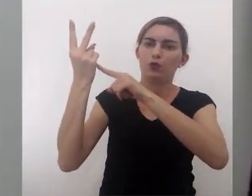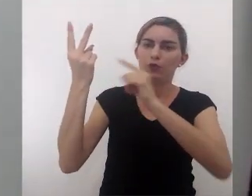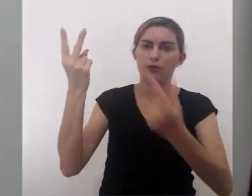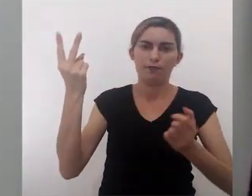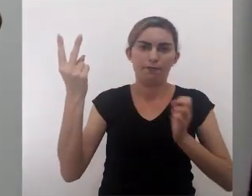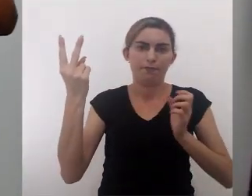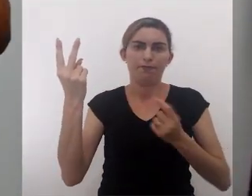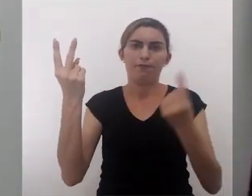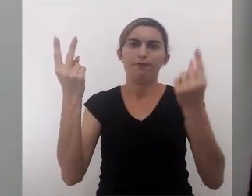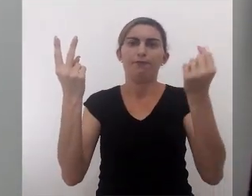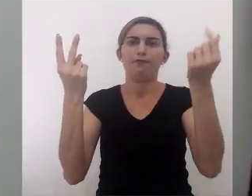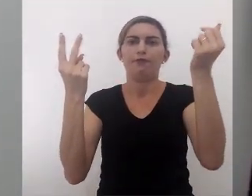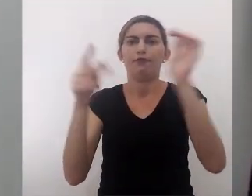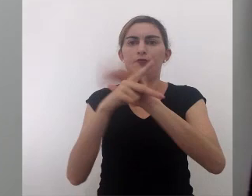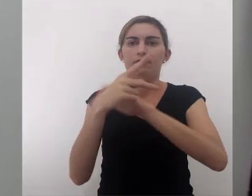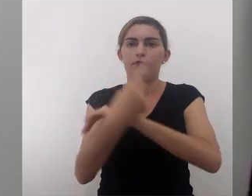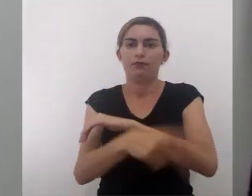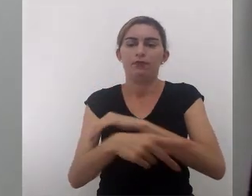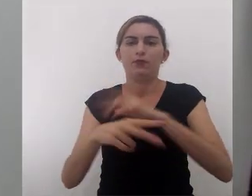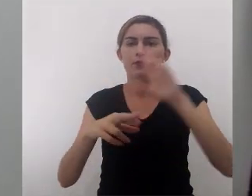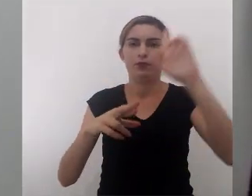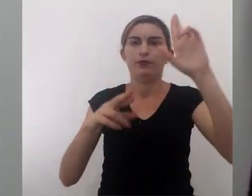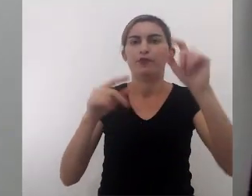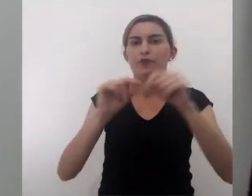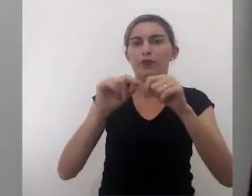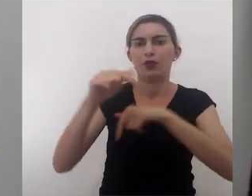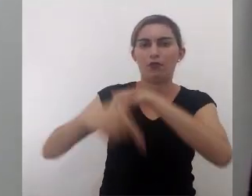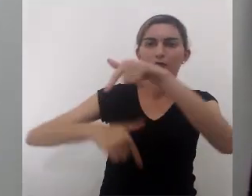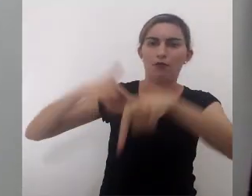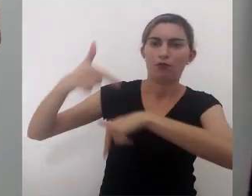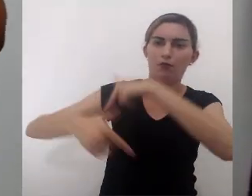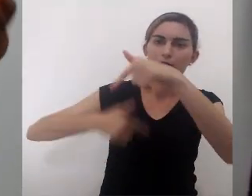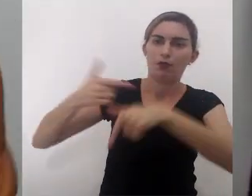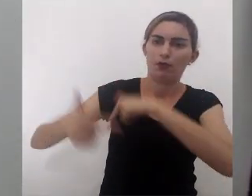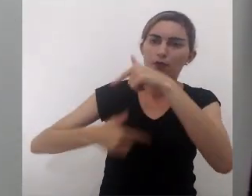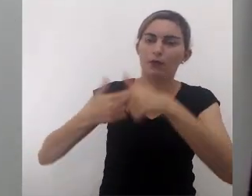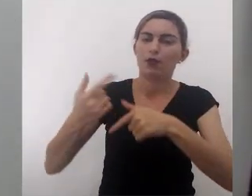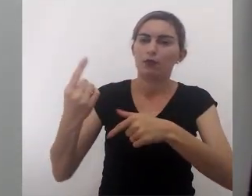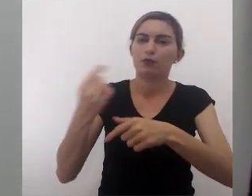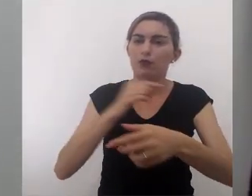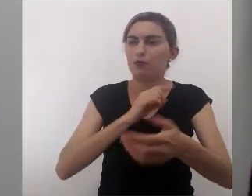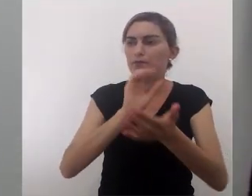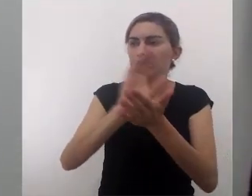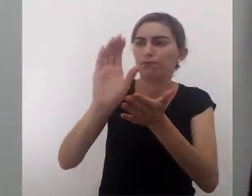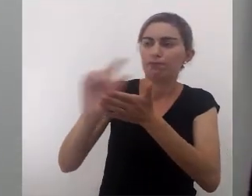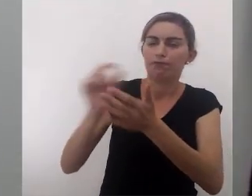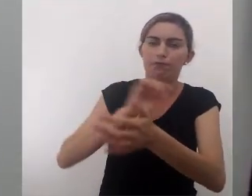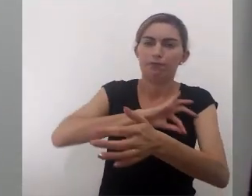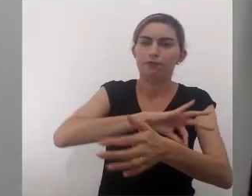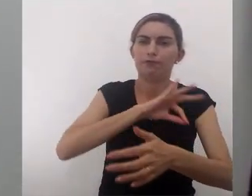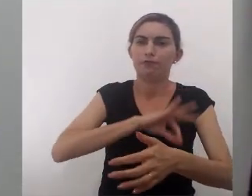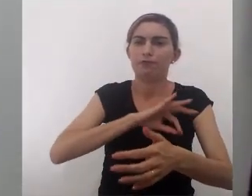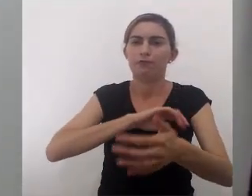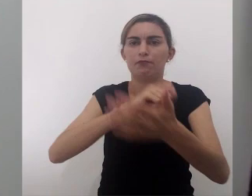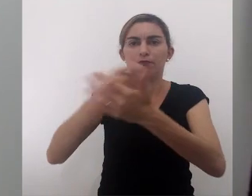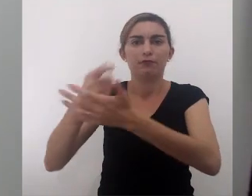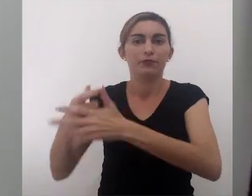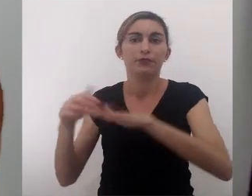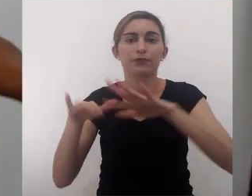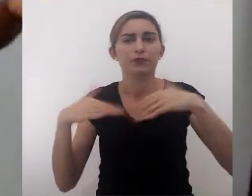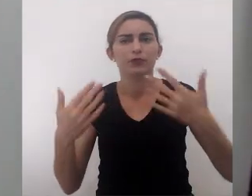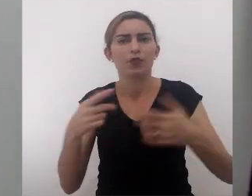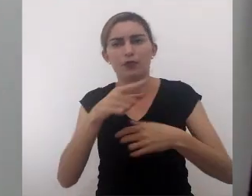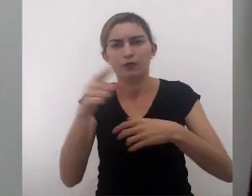o proprietário produz com o seu trabalho e que ele recebe com forma de salário, né? Então vejamos, então vocês vão ter